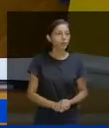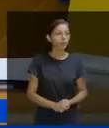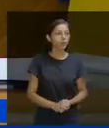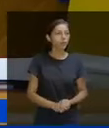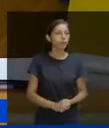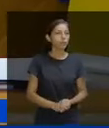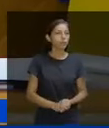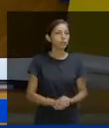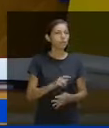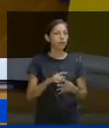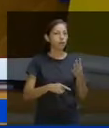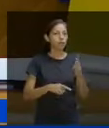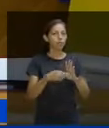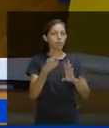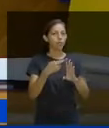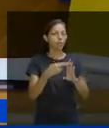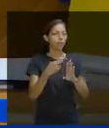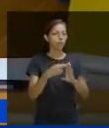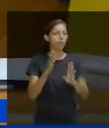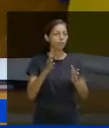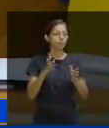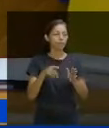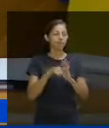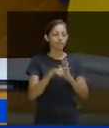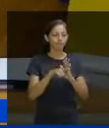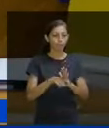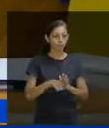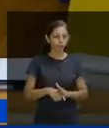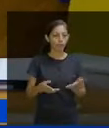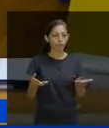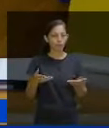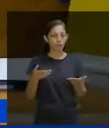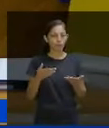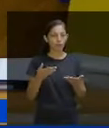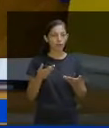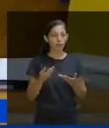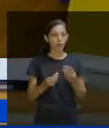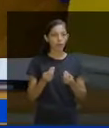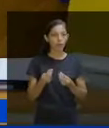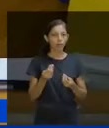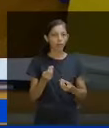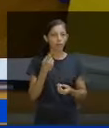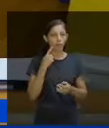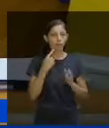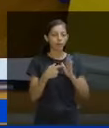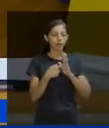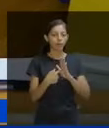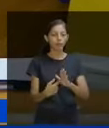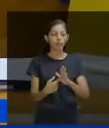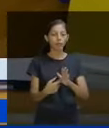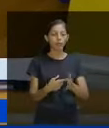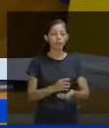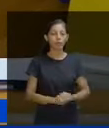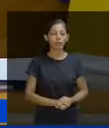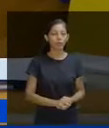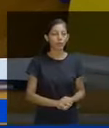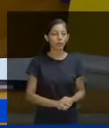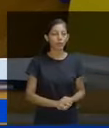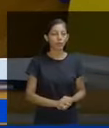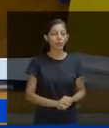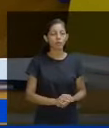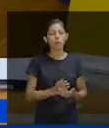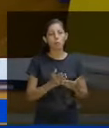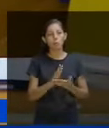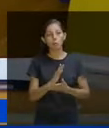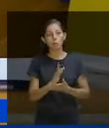Aliás, são 4 resoluções que eu fiz a revisão nos atos e agora sim eu trago a apreciação dos pares para essa